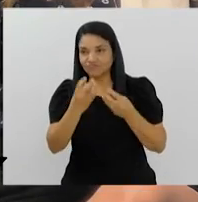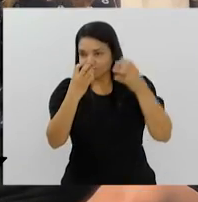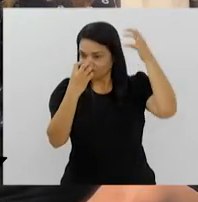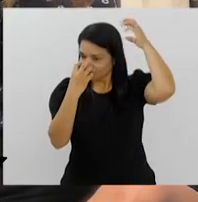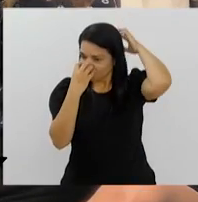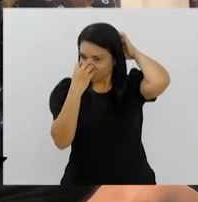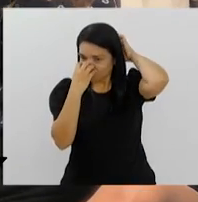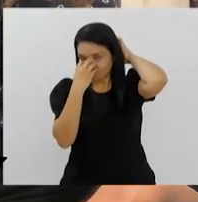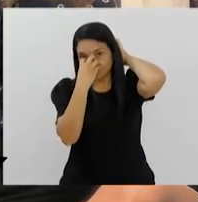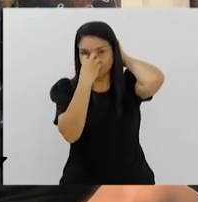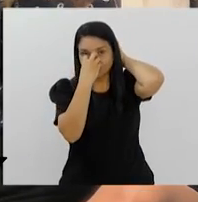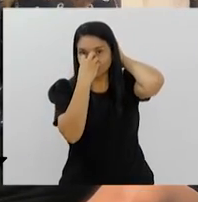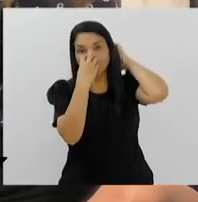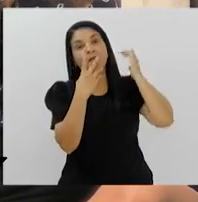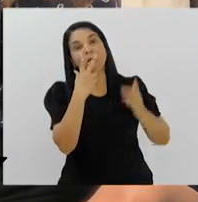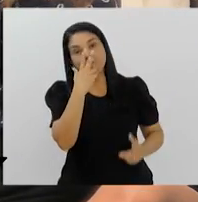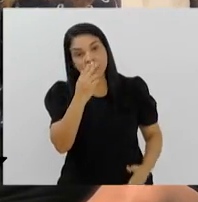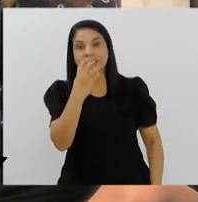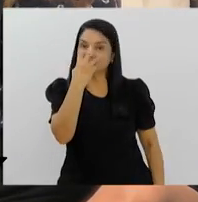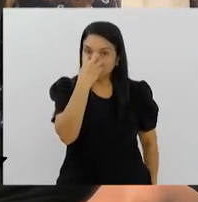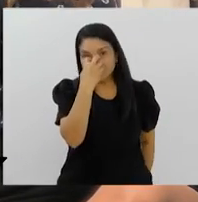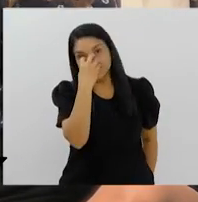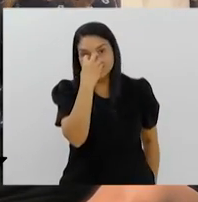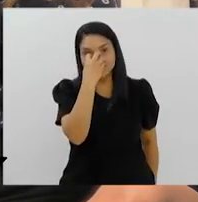colocando é só